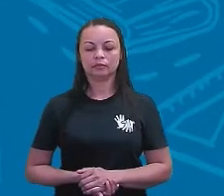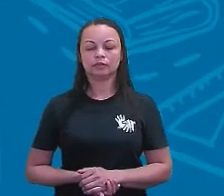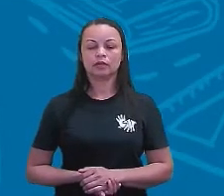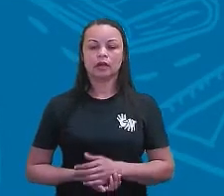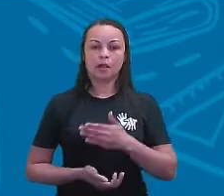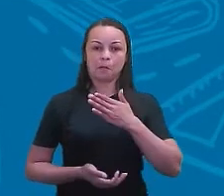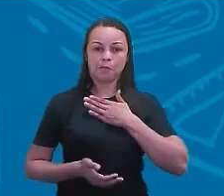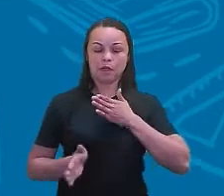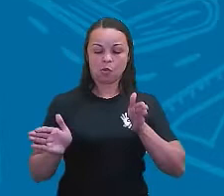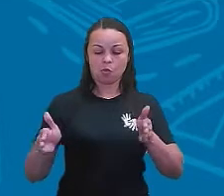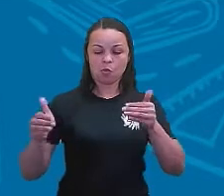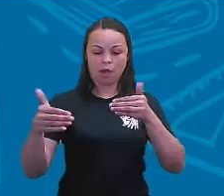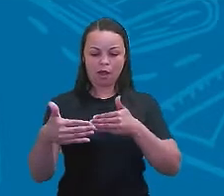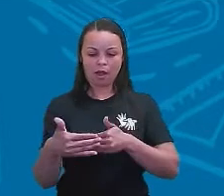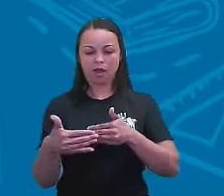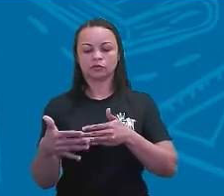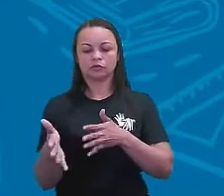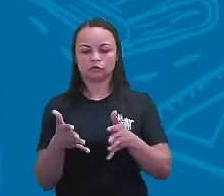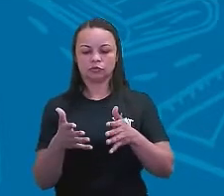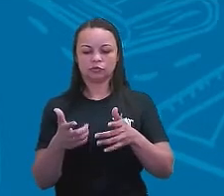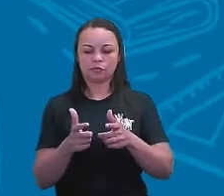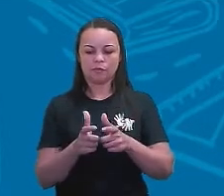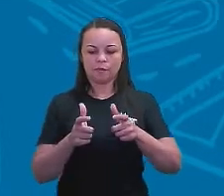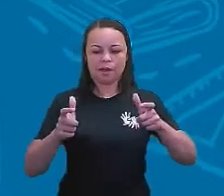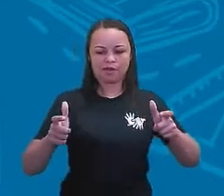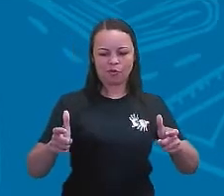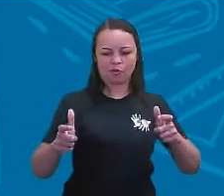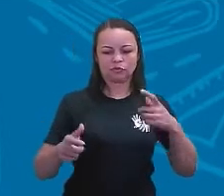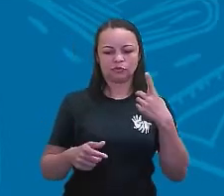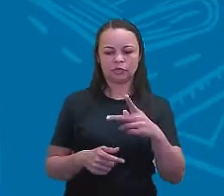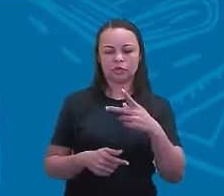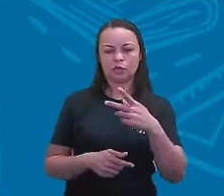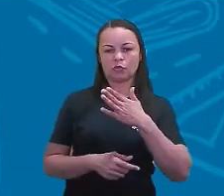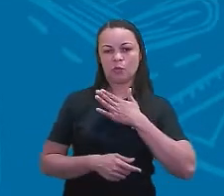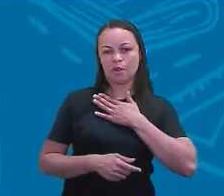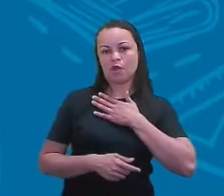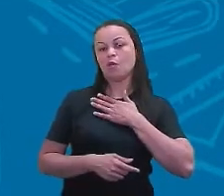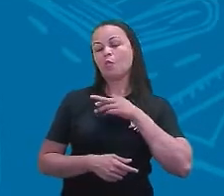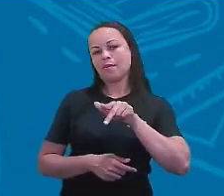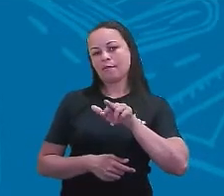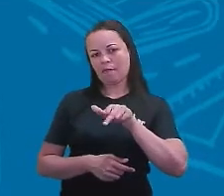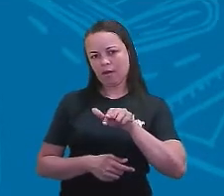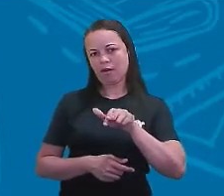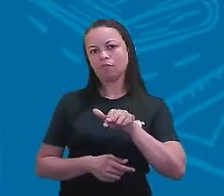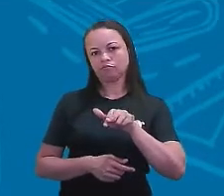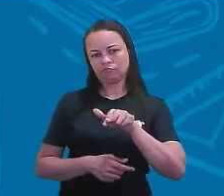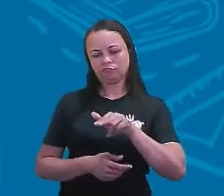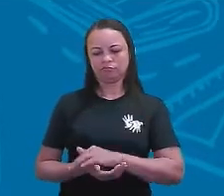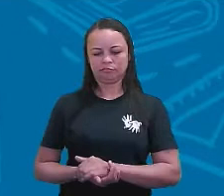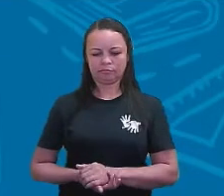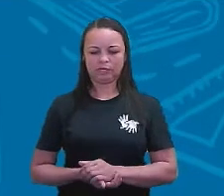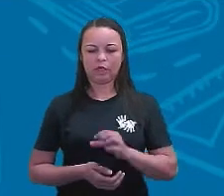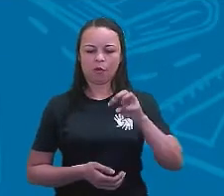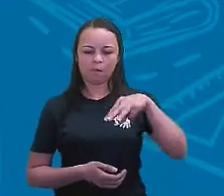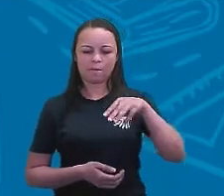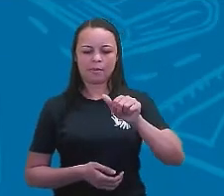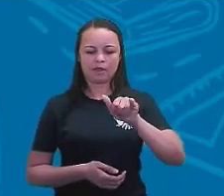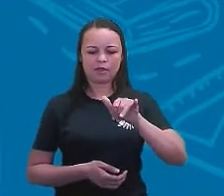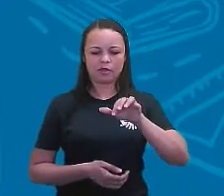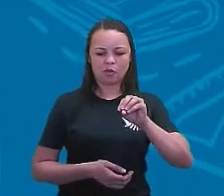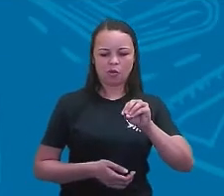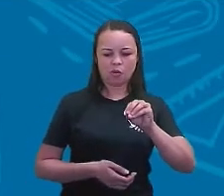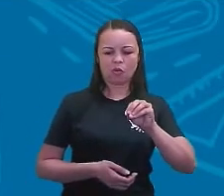my brother. Então o big aí, ó, dobro da letra G e o ER para dizer maior do que. Mesma